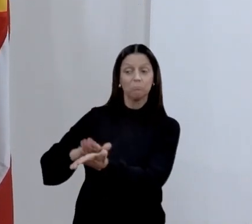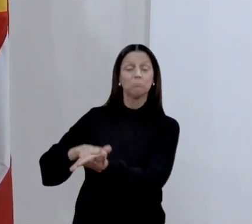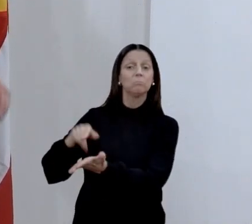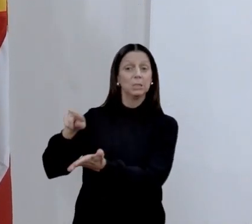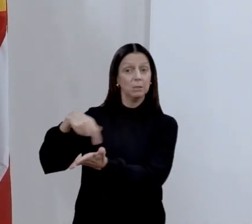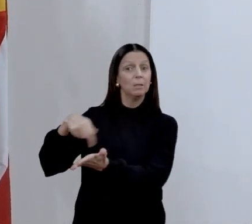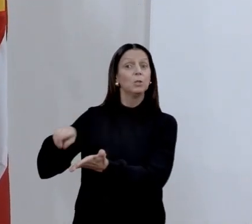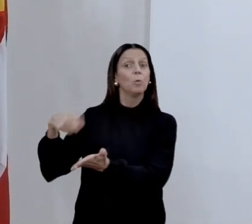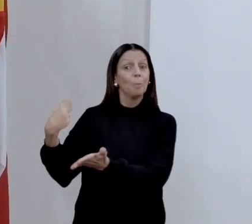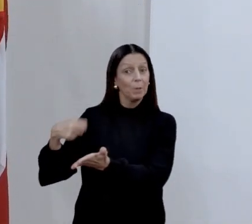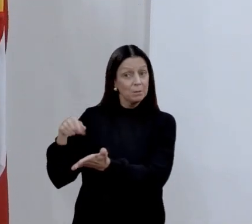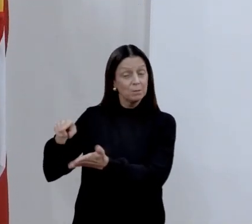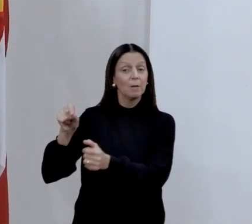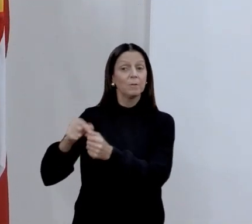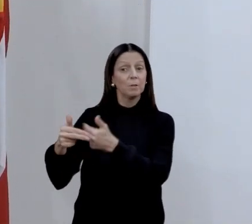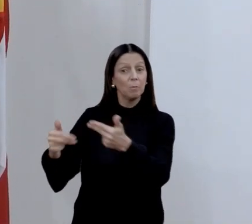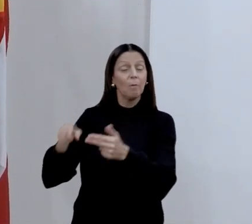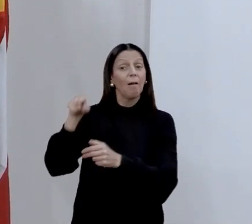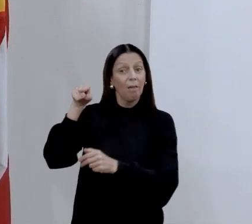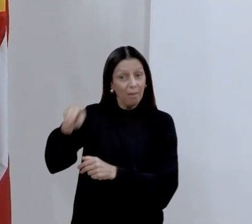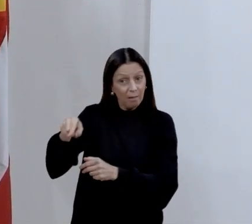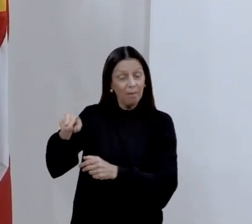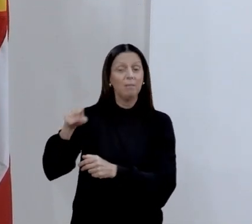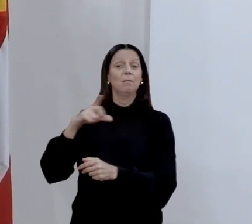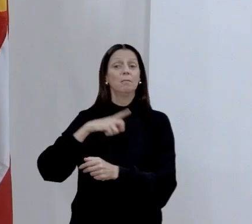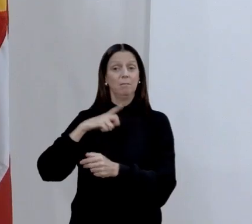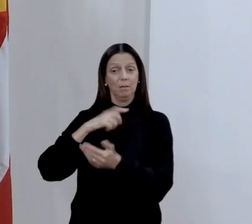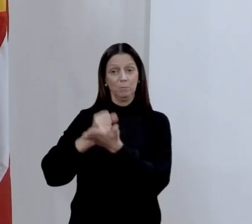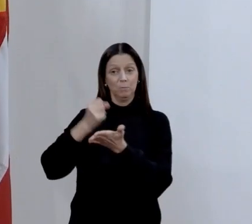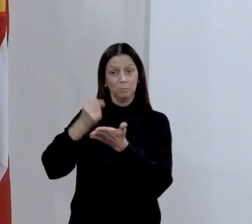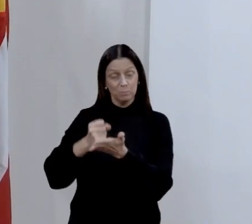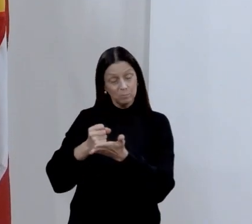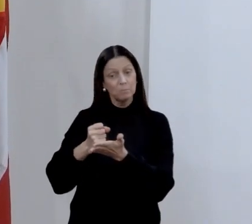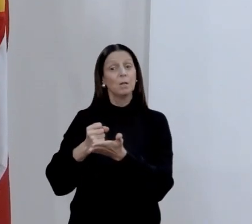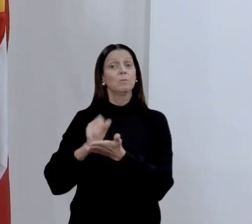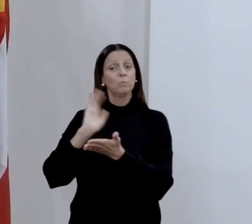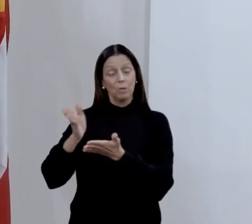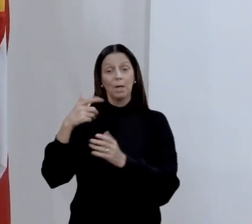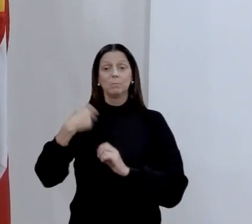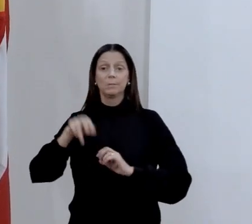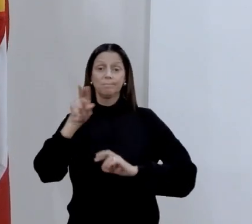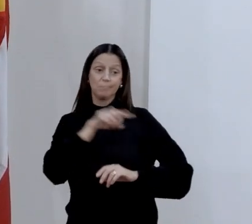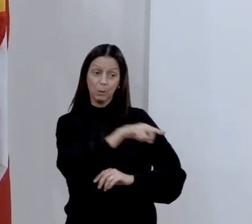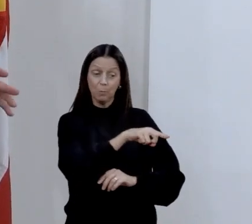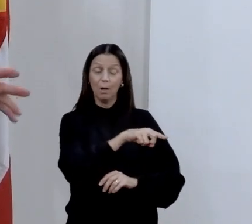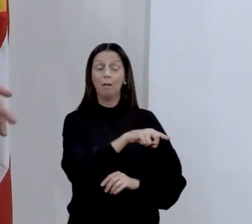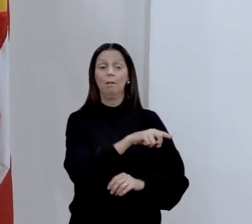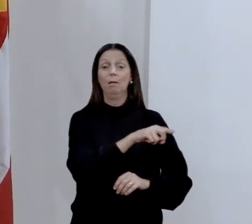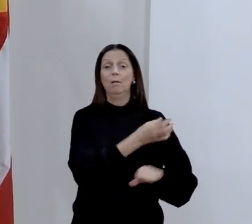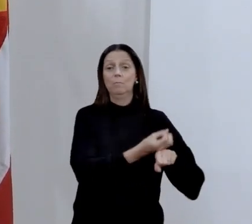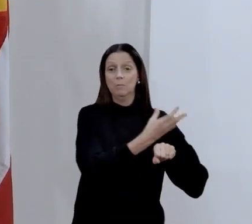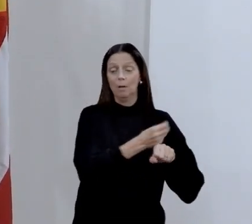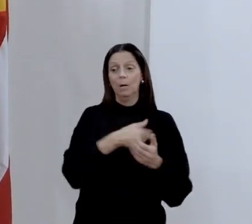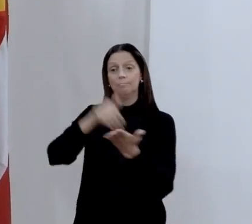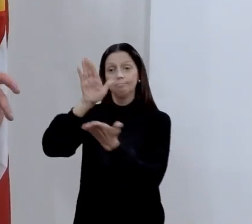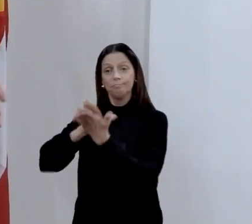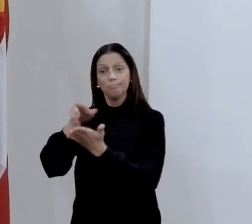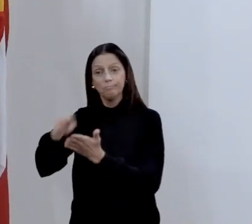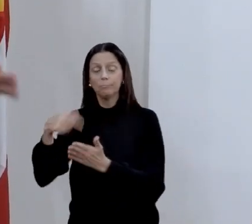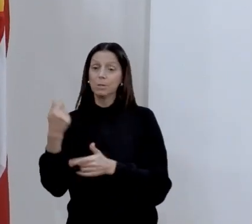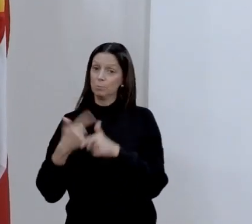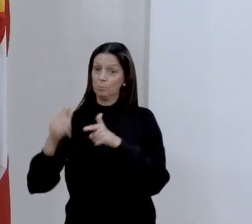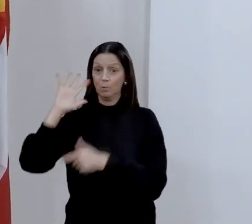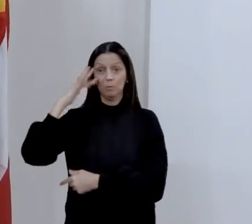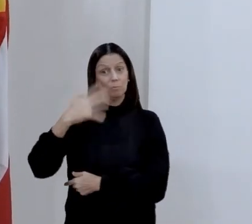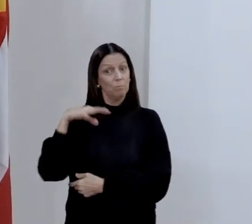responsável pelo contrato, é o SAMAI que faz a fiscalização do contrato. Então, que notifique a empresa, que esse problema seja resolvido o mais breve